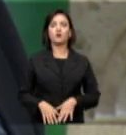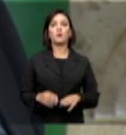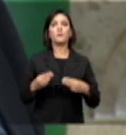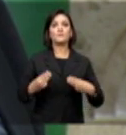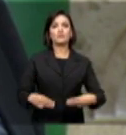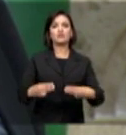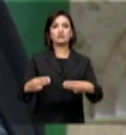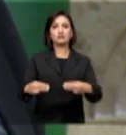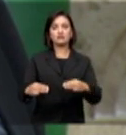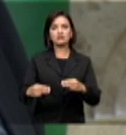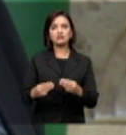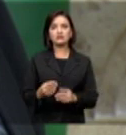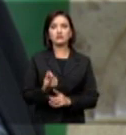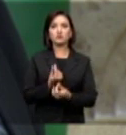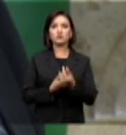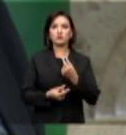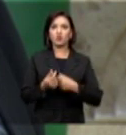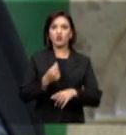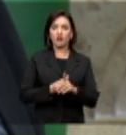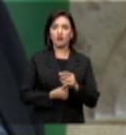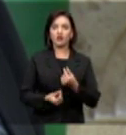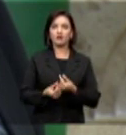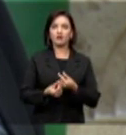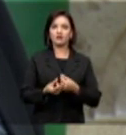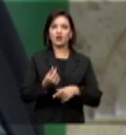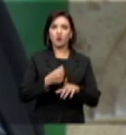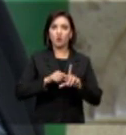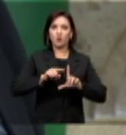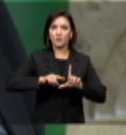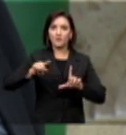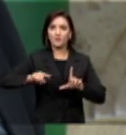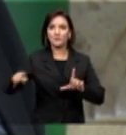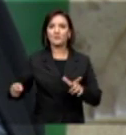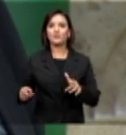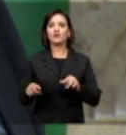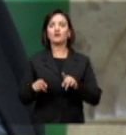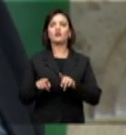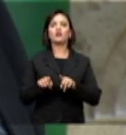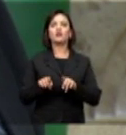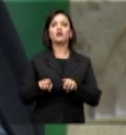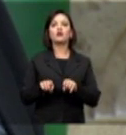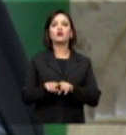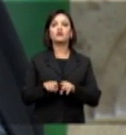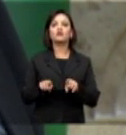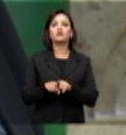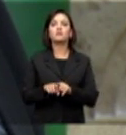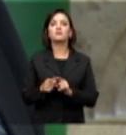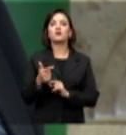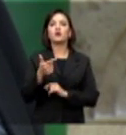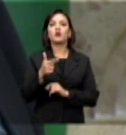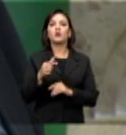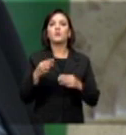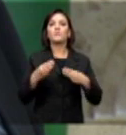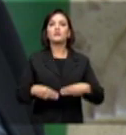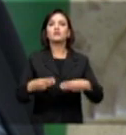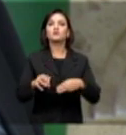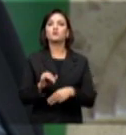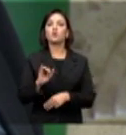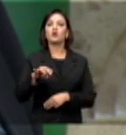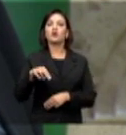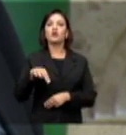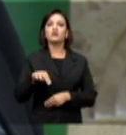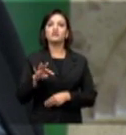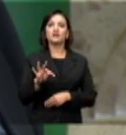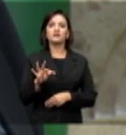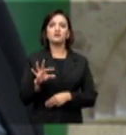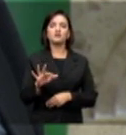Paulo Guedes, o ministro da Infraestrutura, Tarcísio de Freitas, com a responsável pelo PPI, a doutora